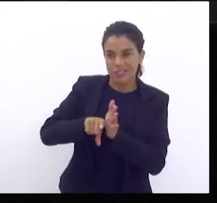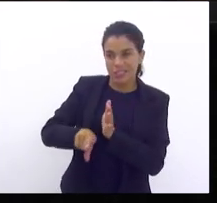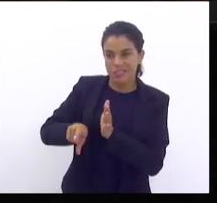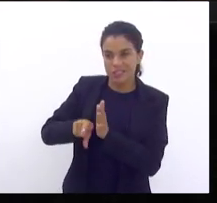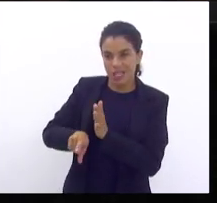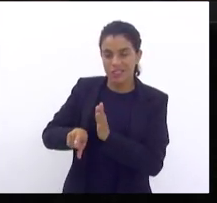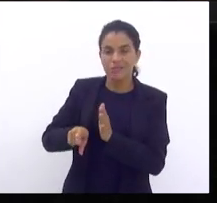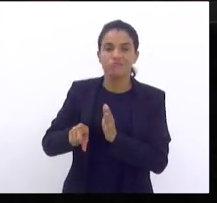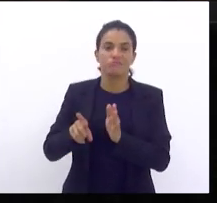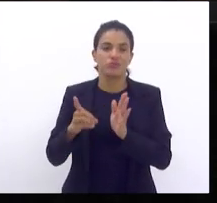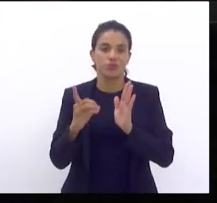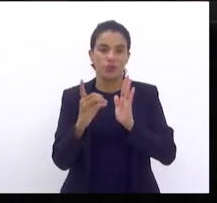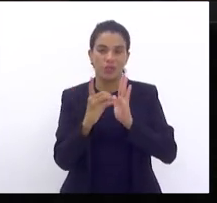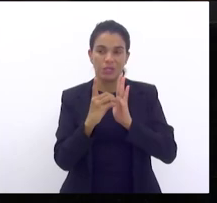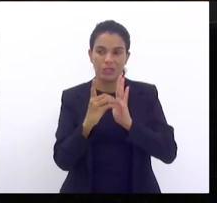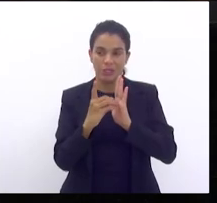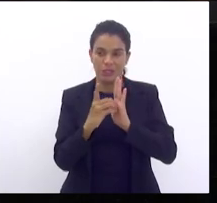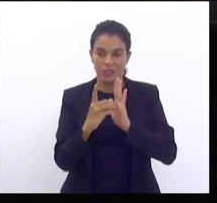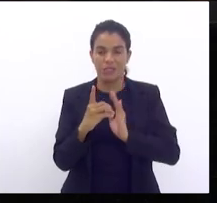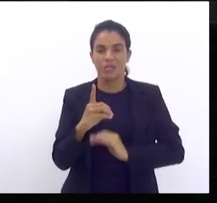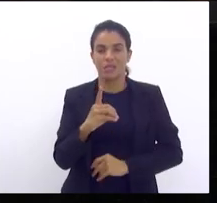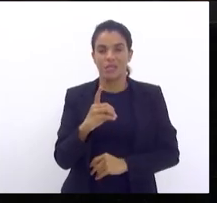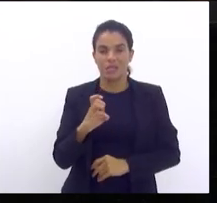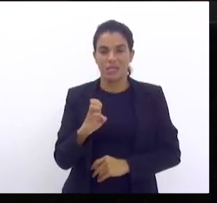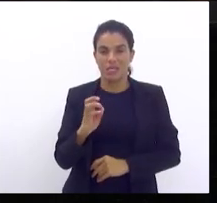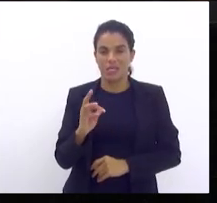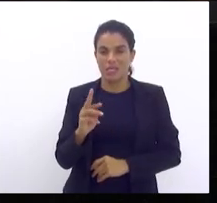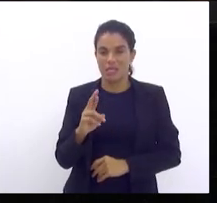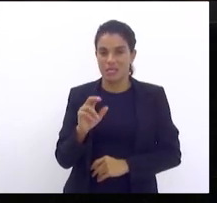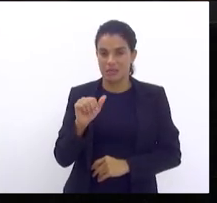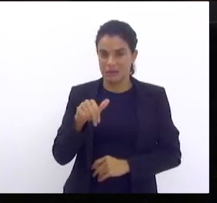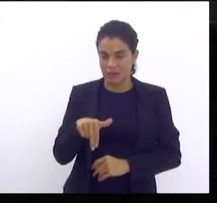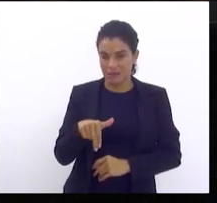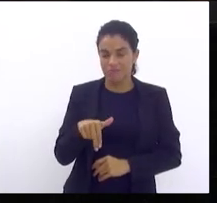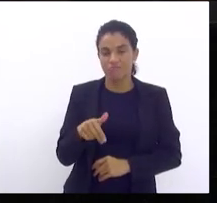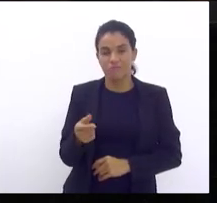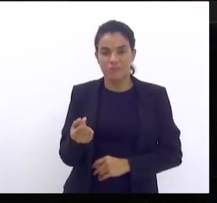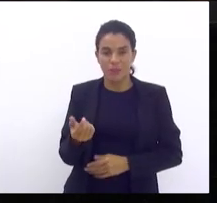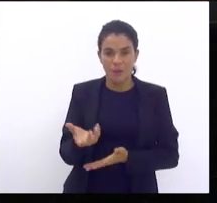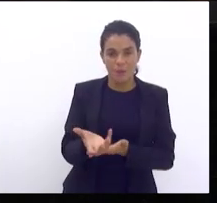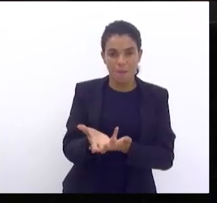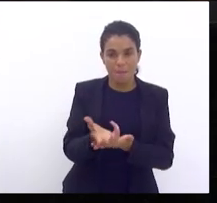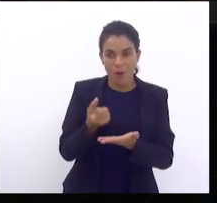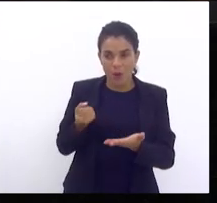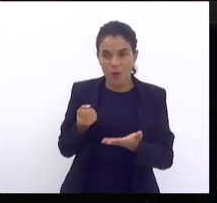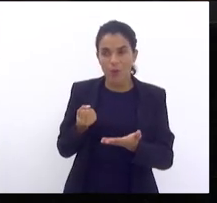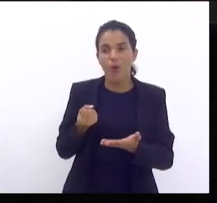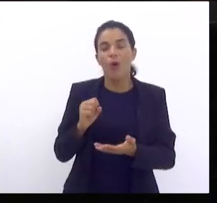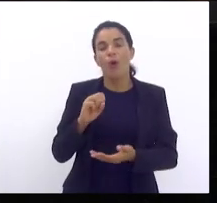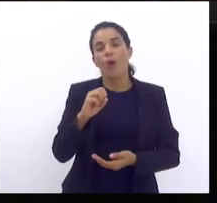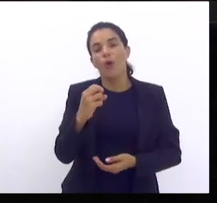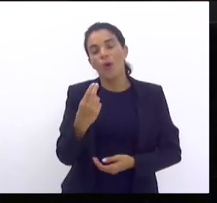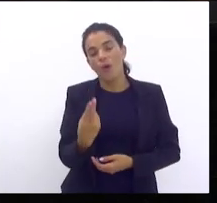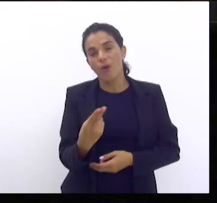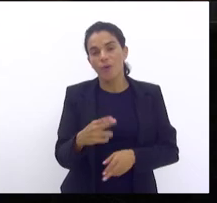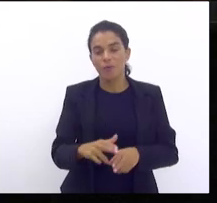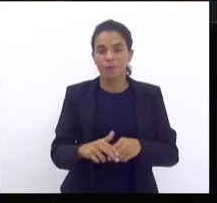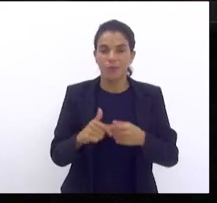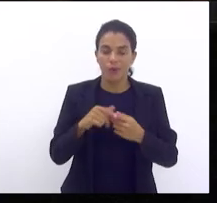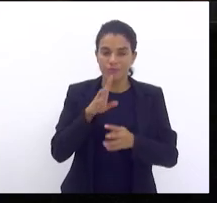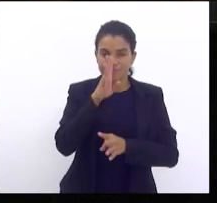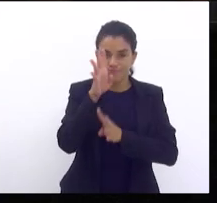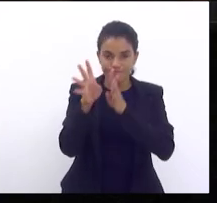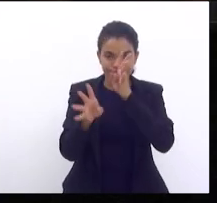Detran com a sua assanha arrecadatória que seja através das